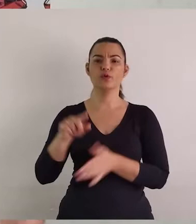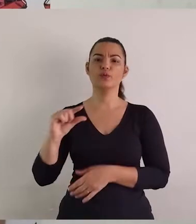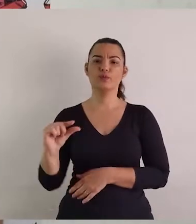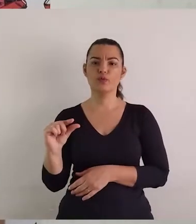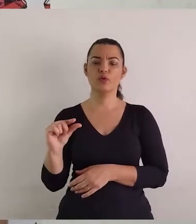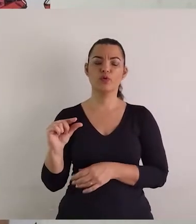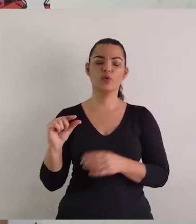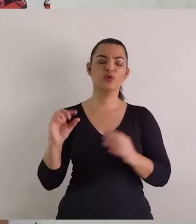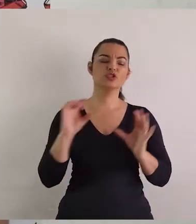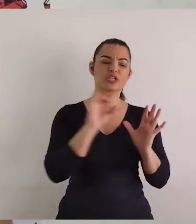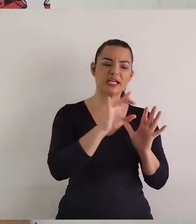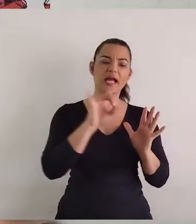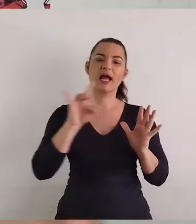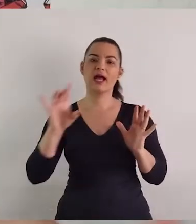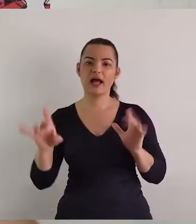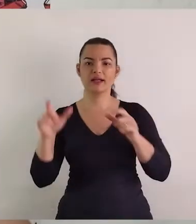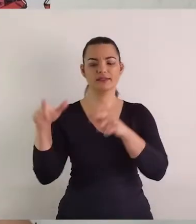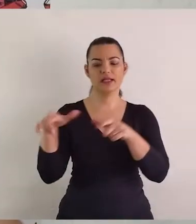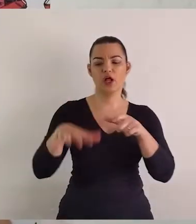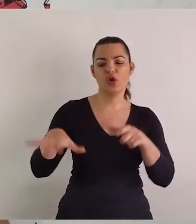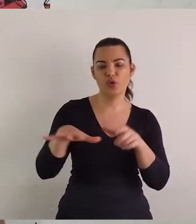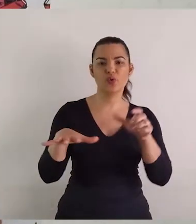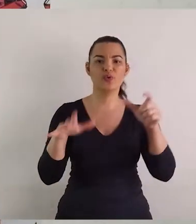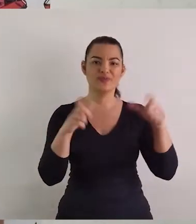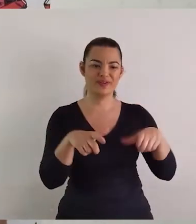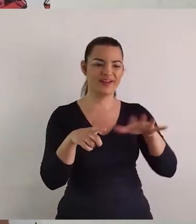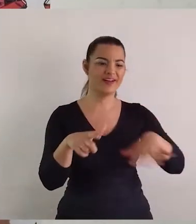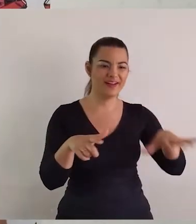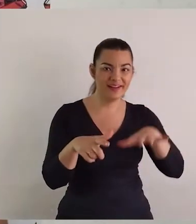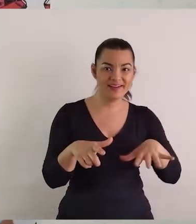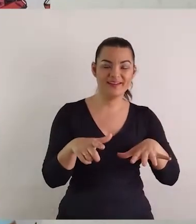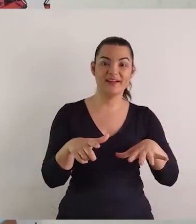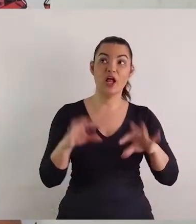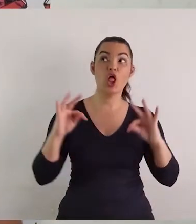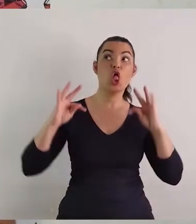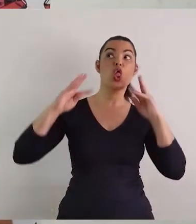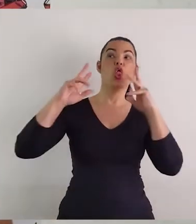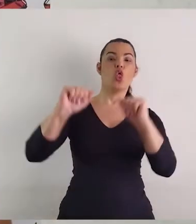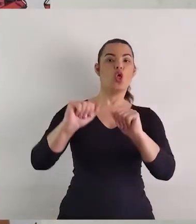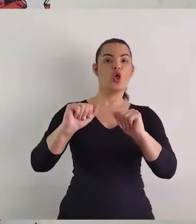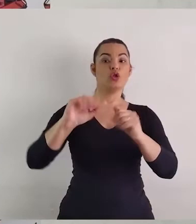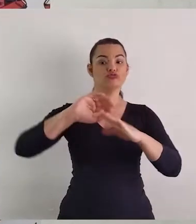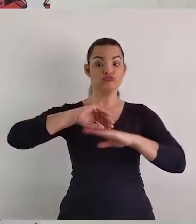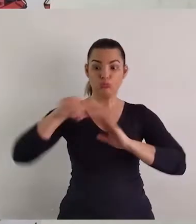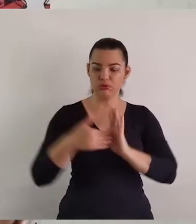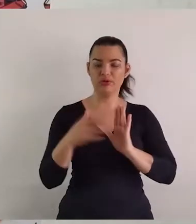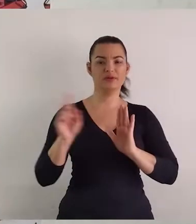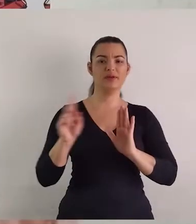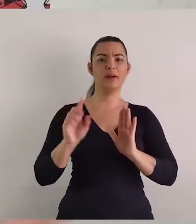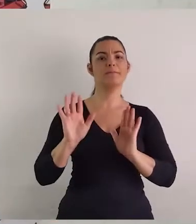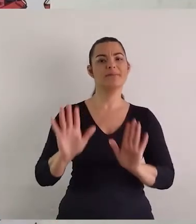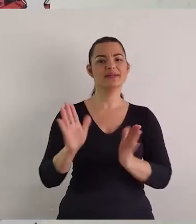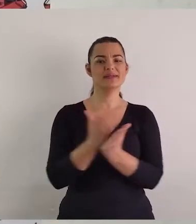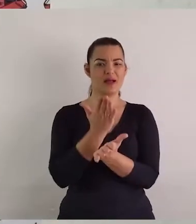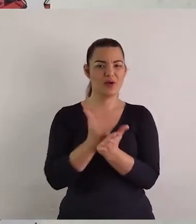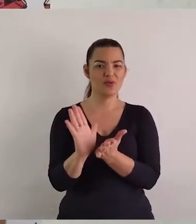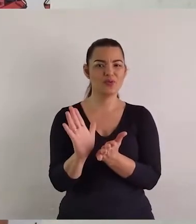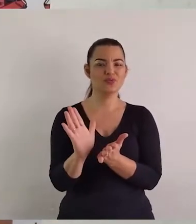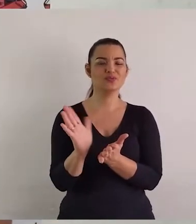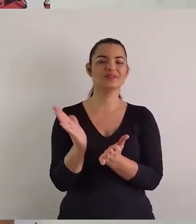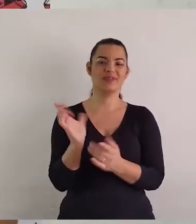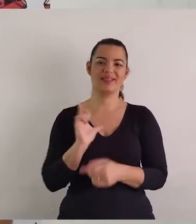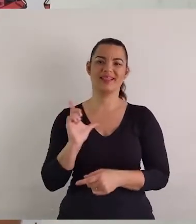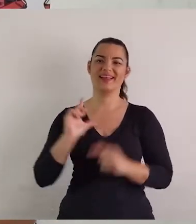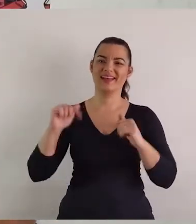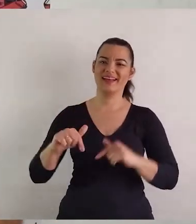esses espaços, tá bom? Não todos, mas alguns estarão bem presentes aqui nos nossos